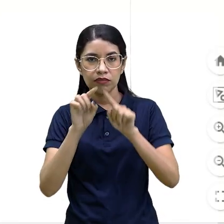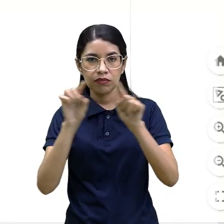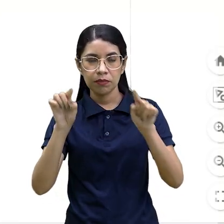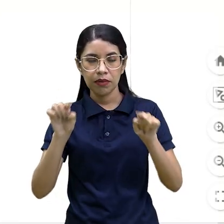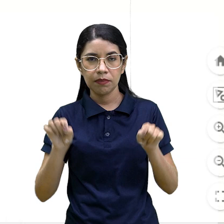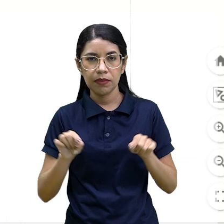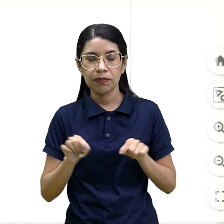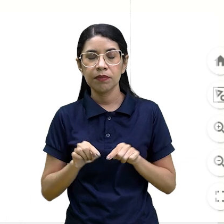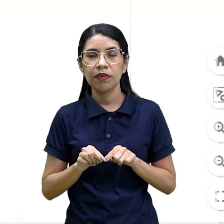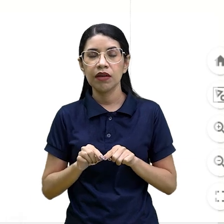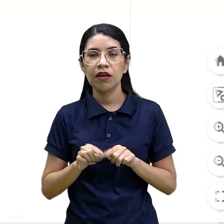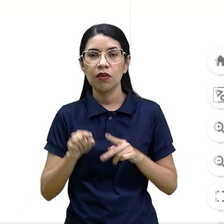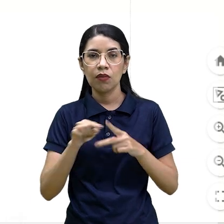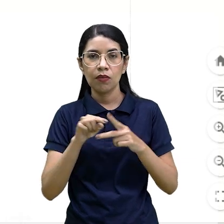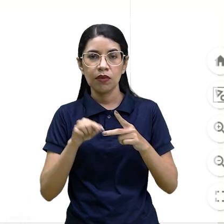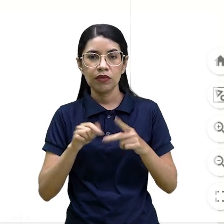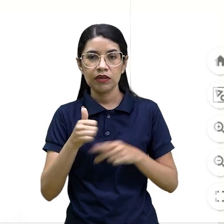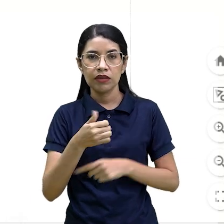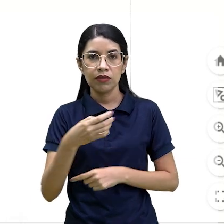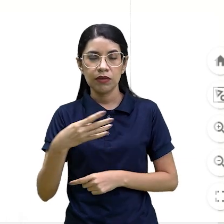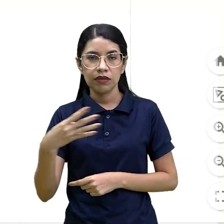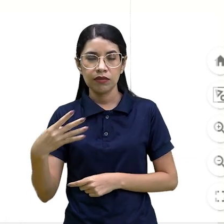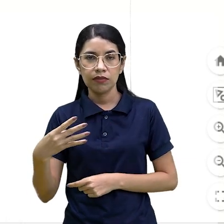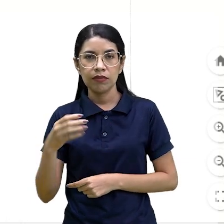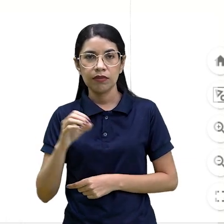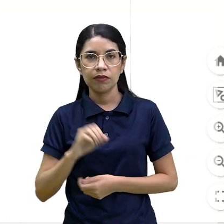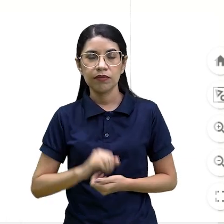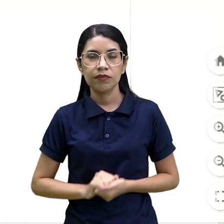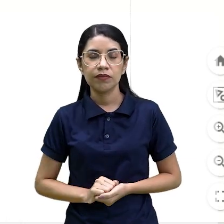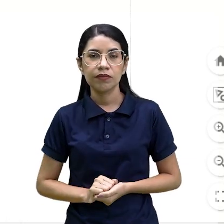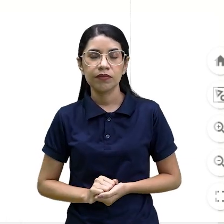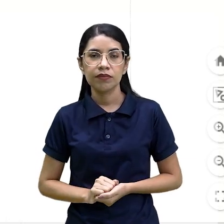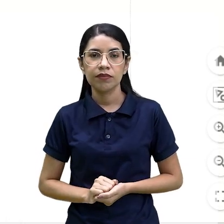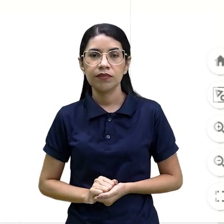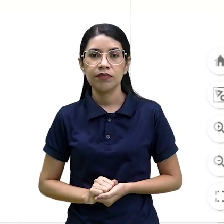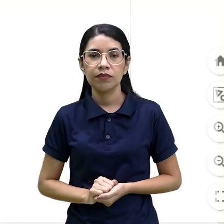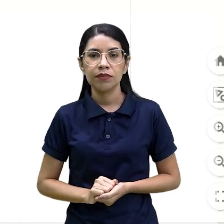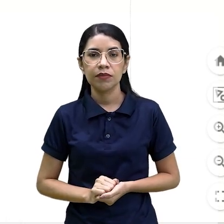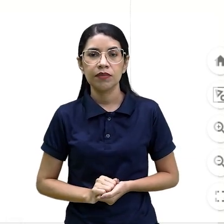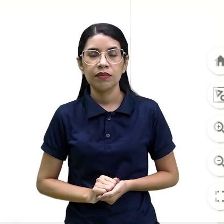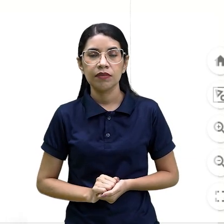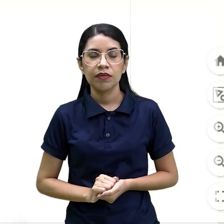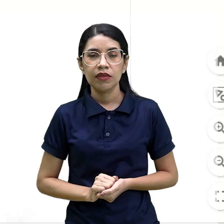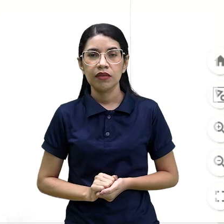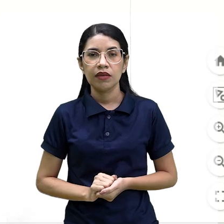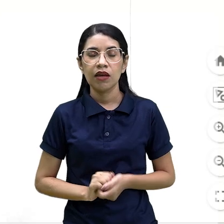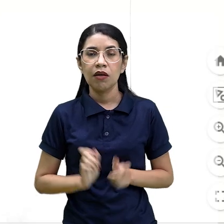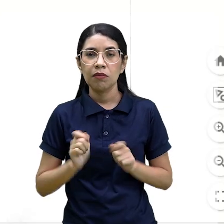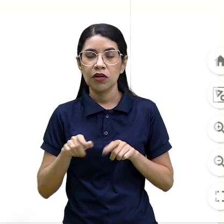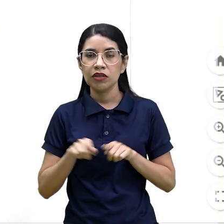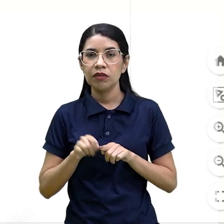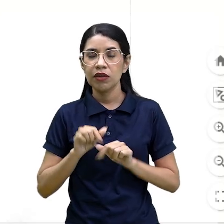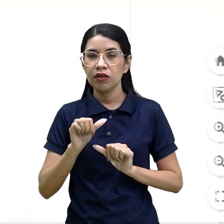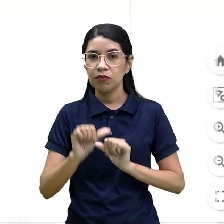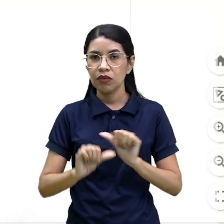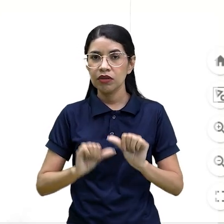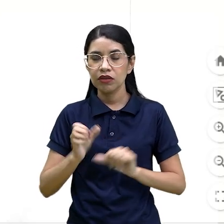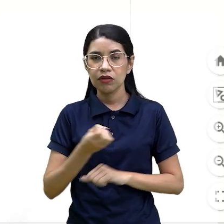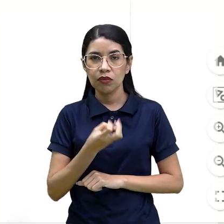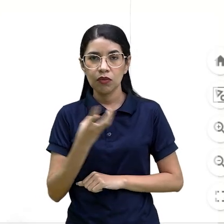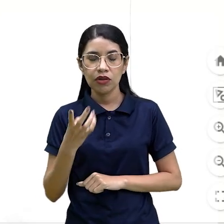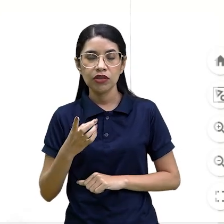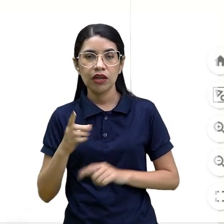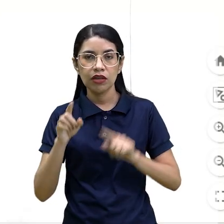cada ângulo vai medir 144 graus. E aqui eu posso ir variando essa quantidade de lados